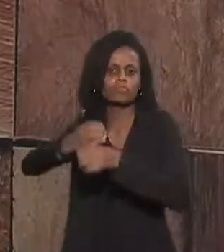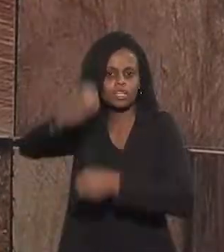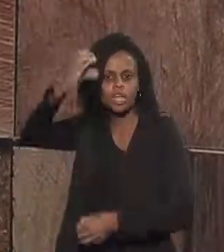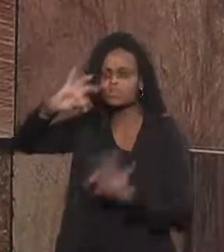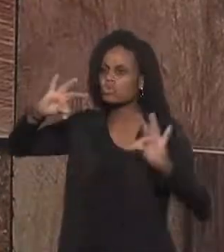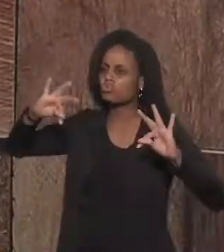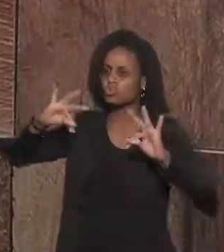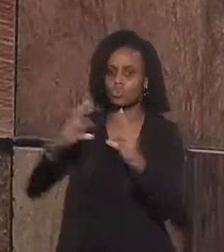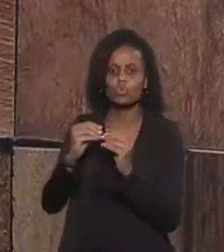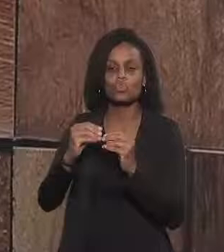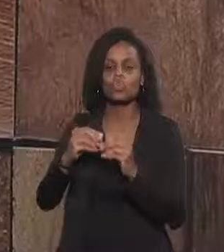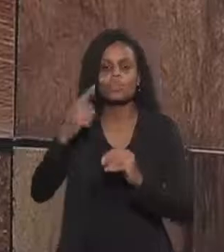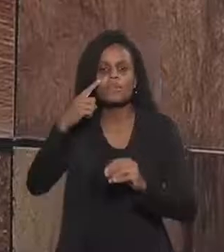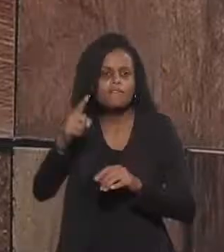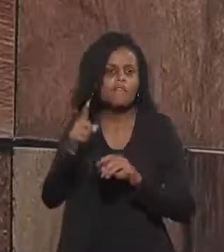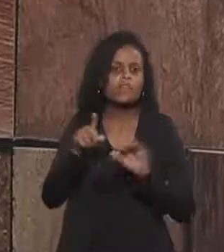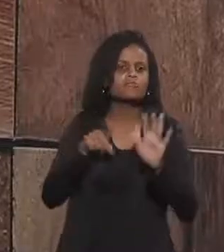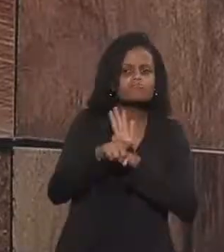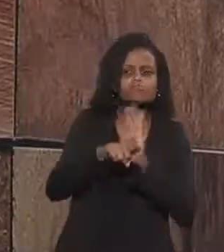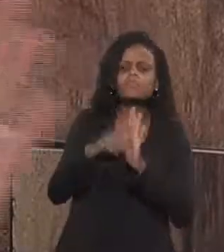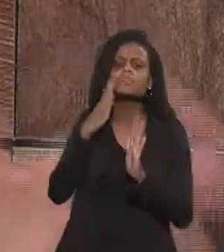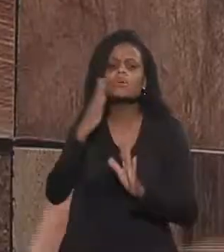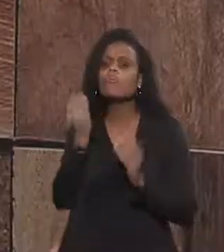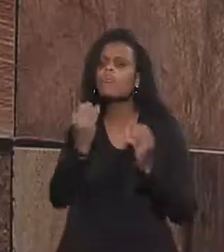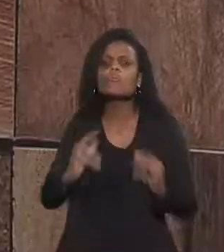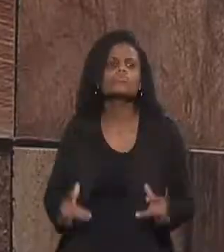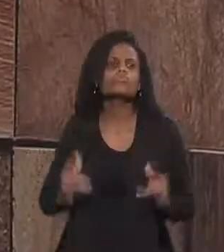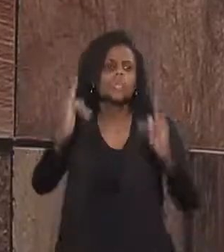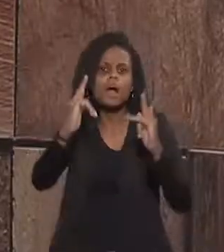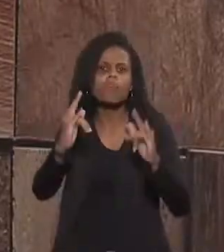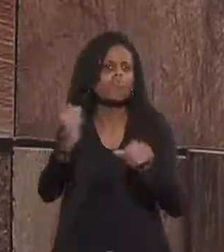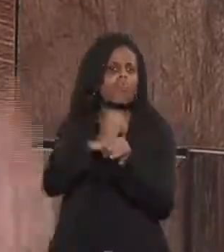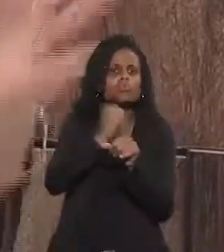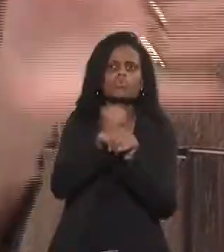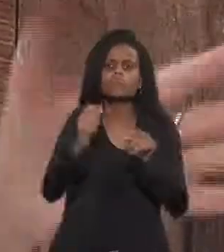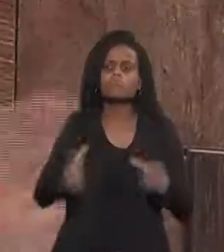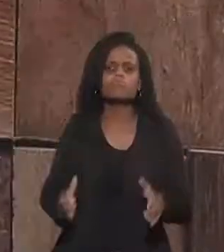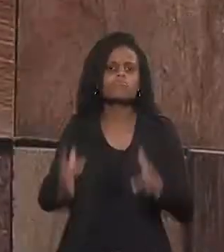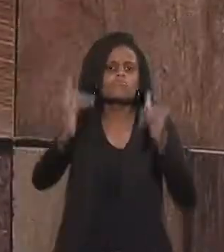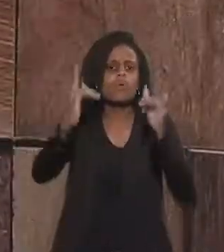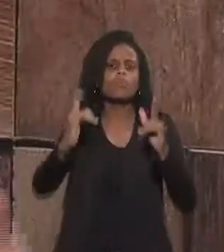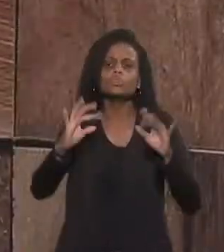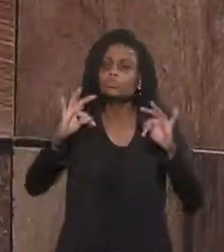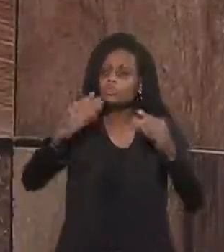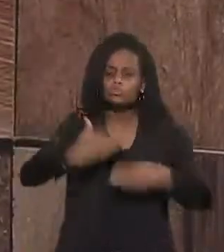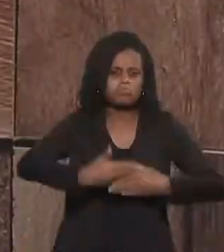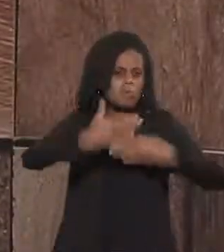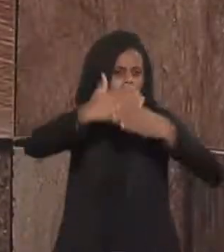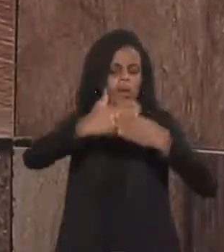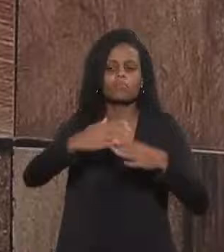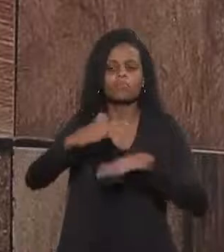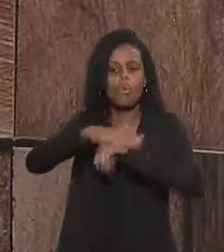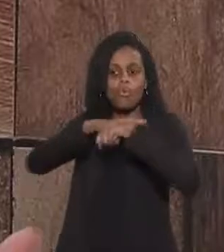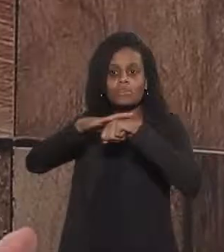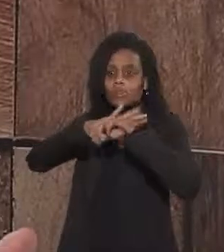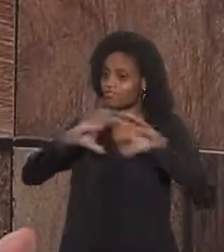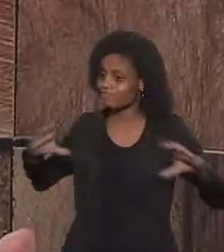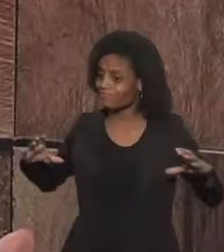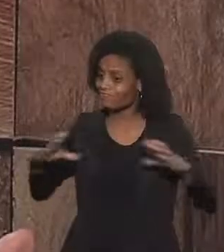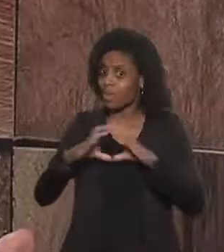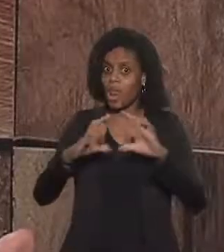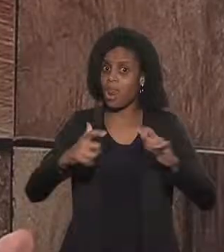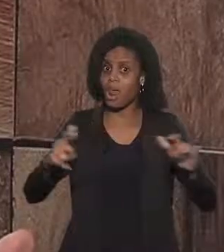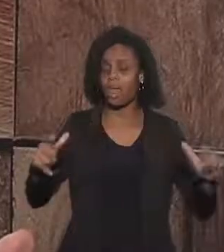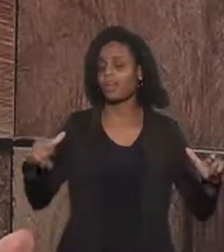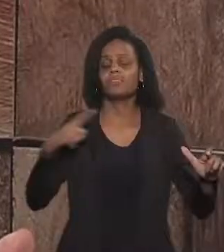engenheiros, com os arquitetos, com todo mundo, para a gente traçar como é que queria o hospital, não quero isso aqui, não quero aquilo ali. Era tudo conversado, mas uma equipe